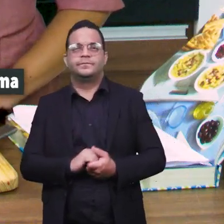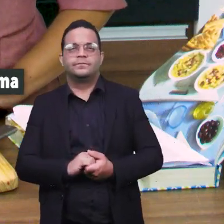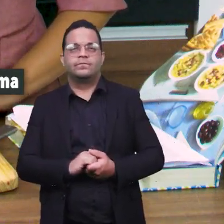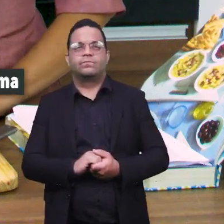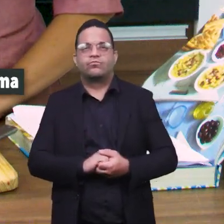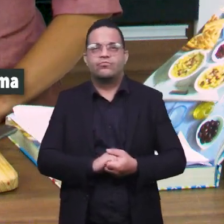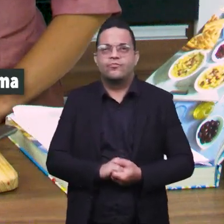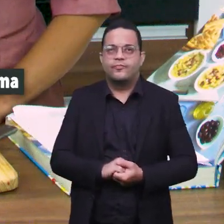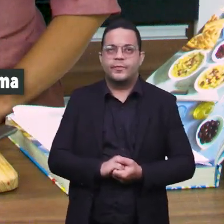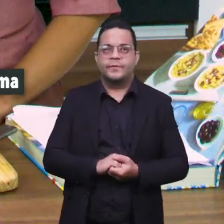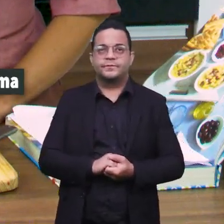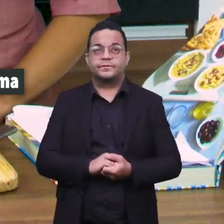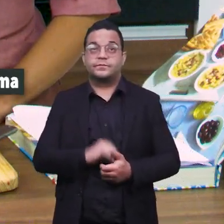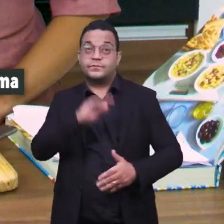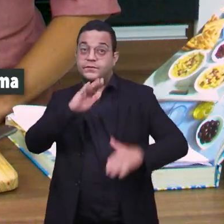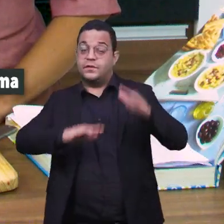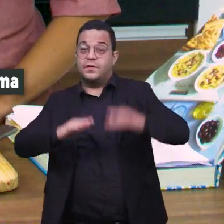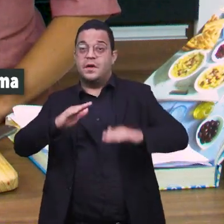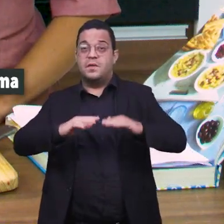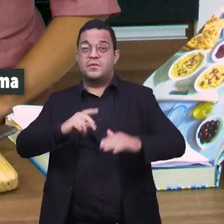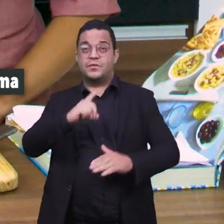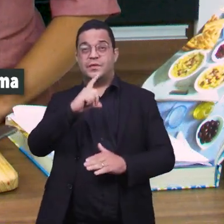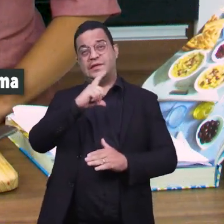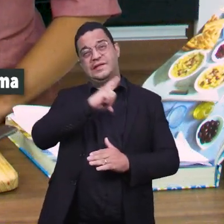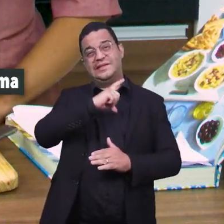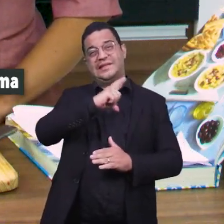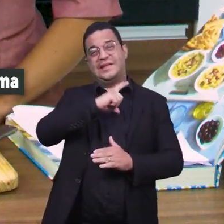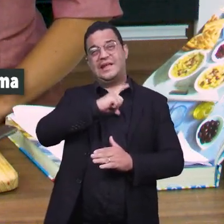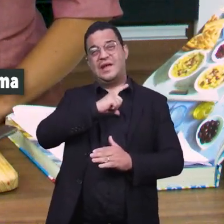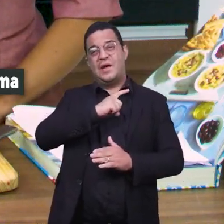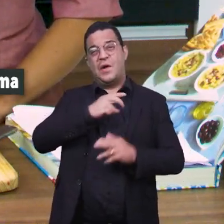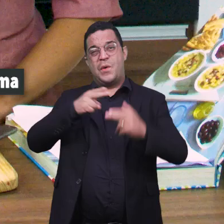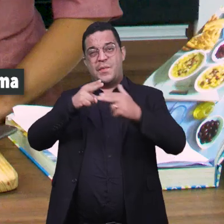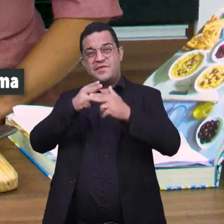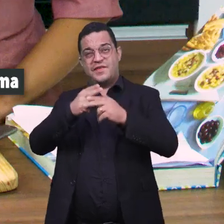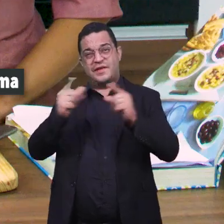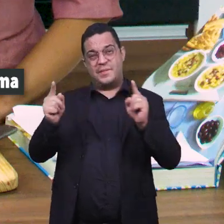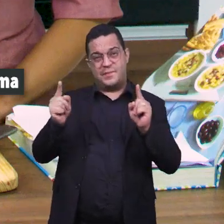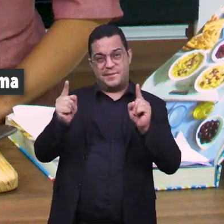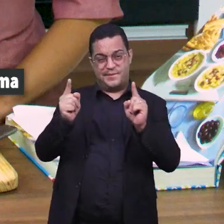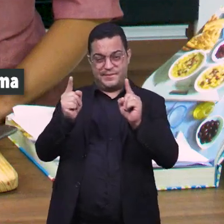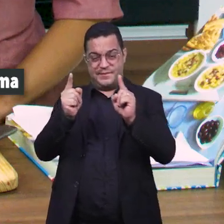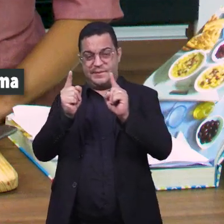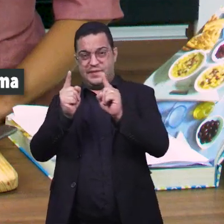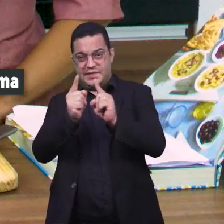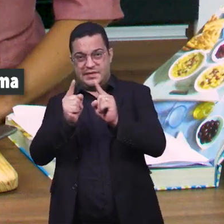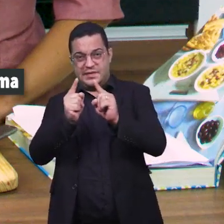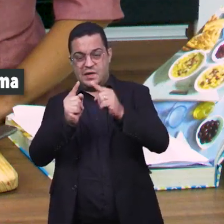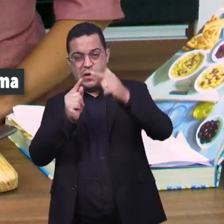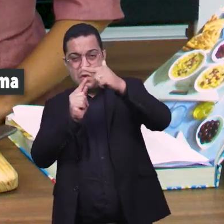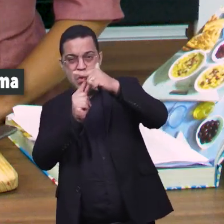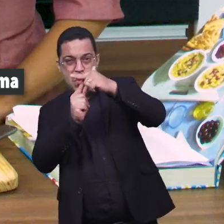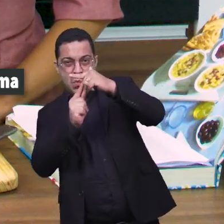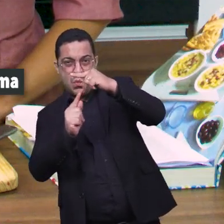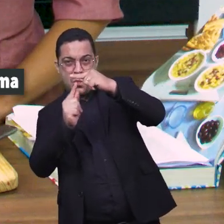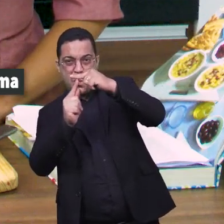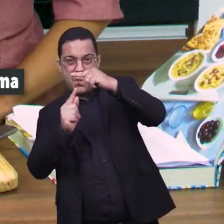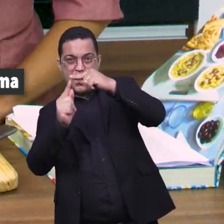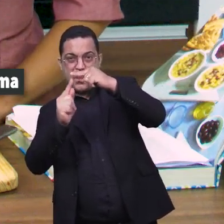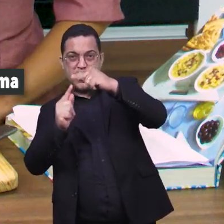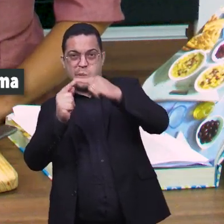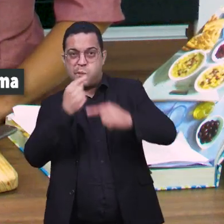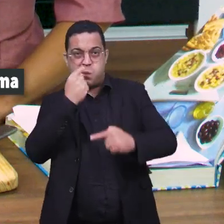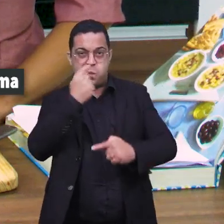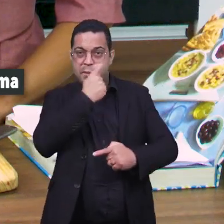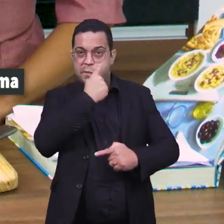as pessoas terem, às vezes, uma faquinha de serra. Inclusive, eu conheço muita gente que às vezes só tem a faquinha de serra.